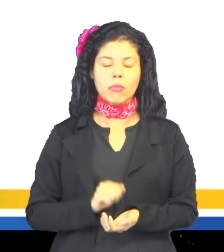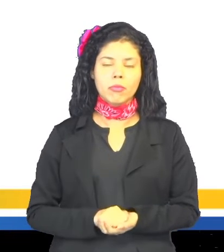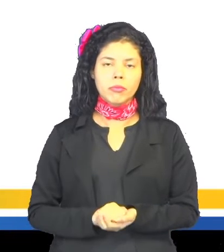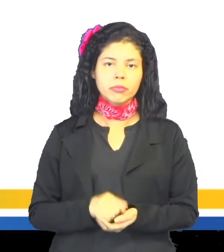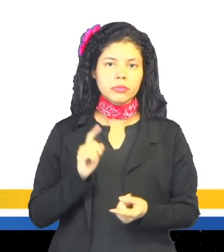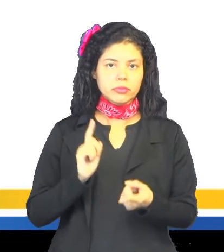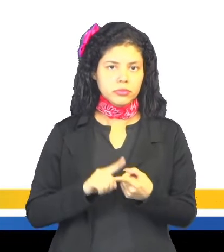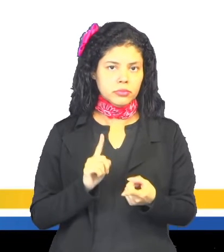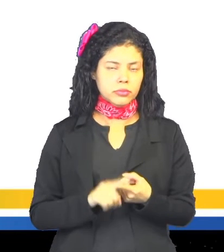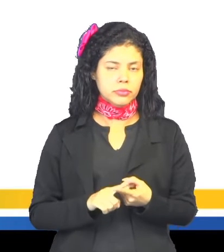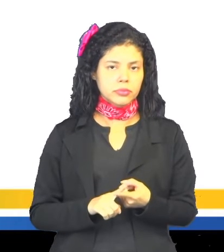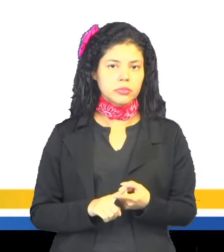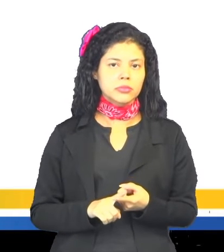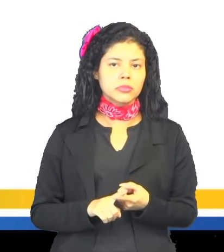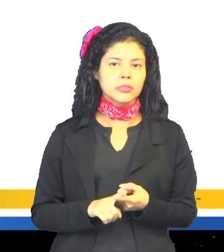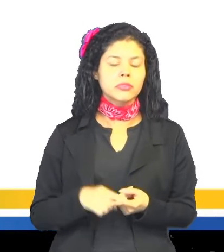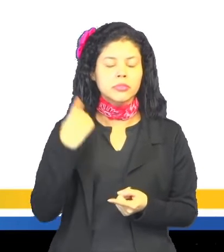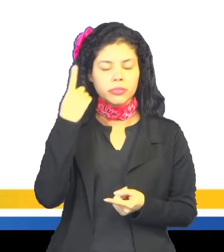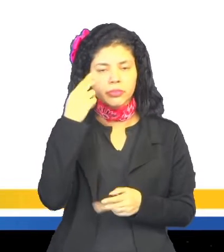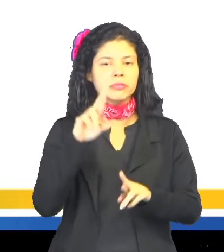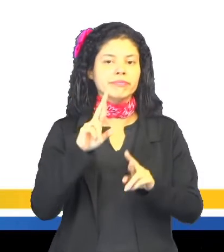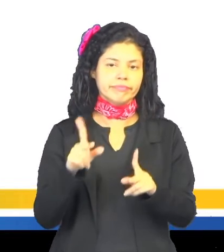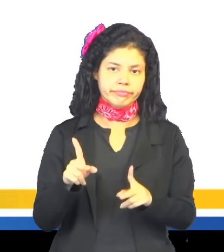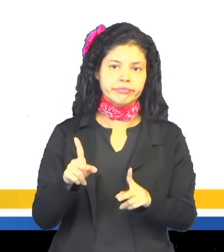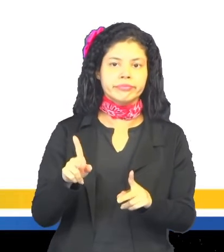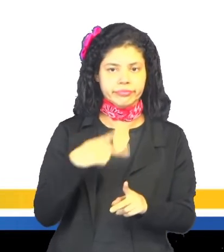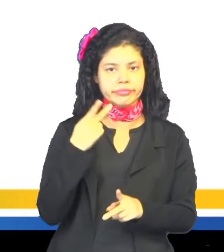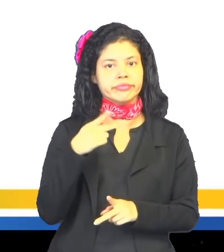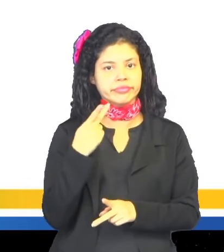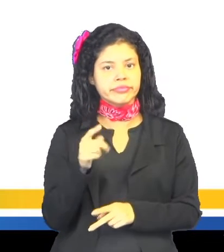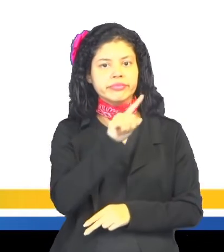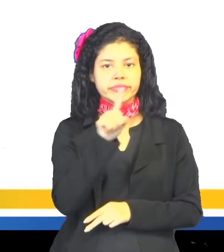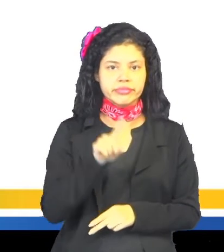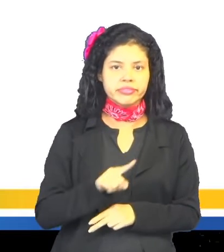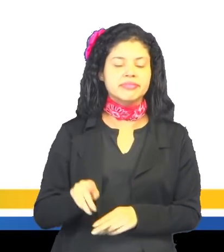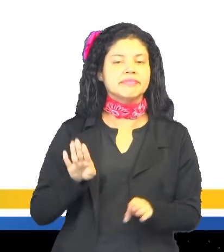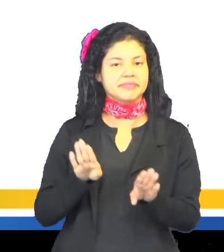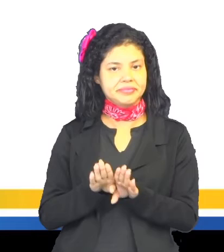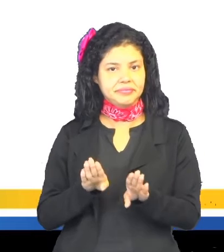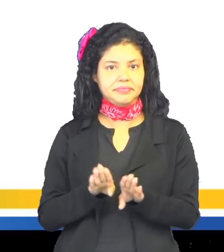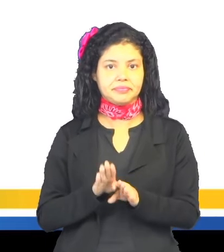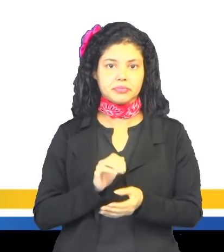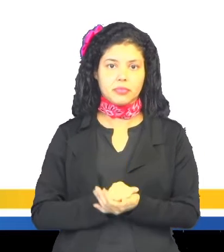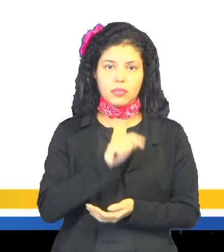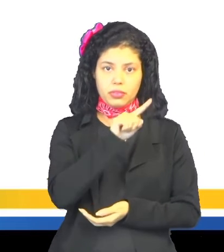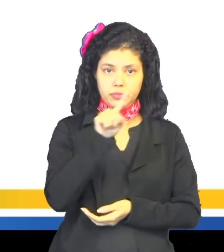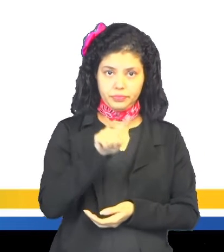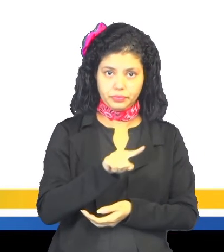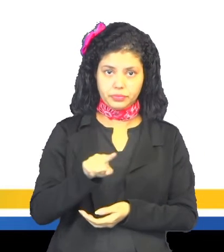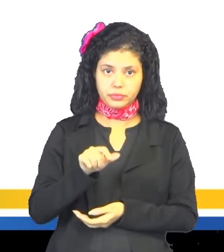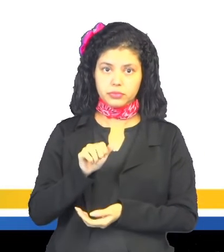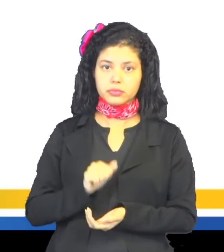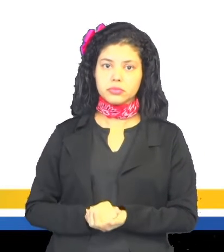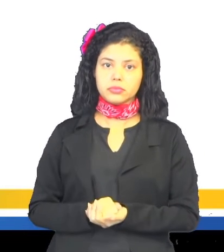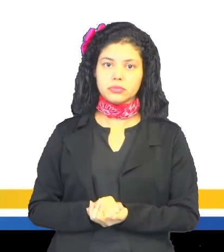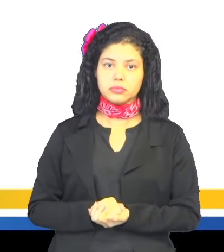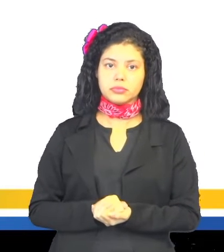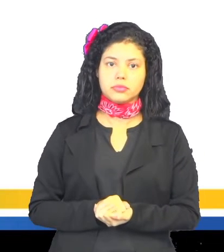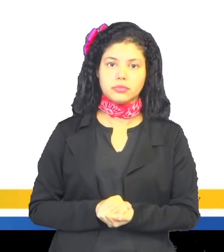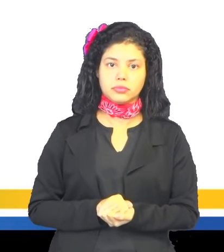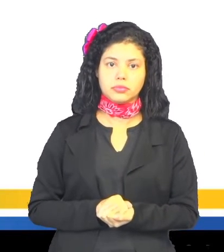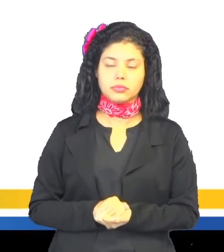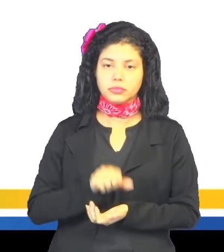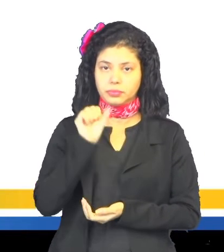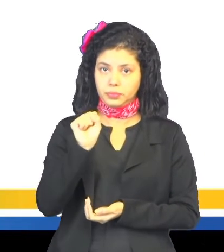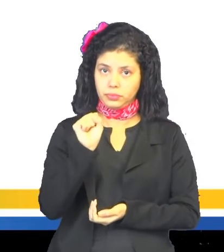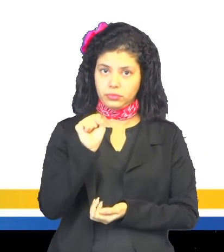porque porque ela tem som de R para nós então irrigando tem o z que ali na palavra sapato né ele tem um som